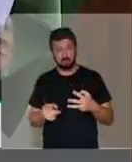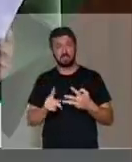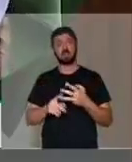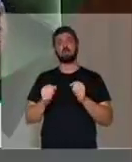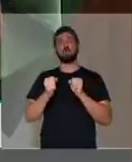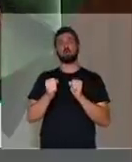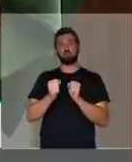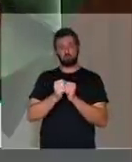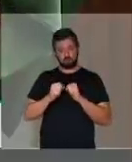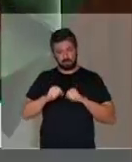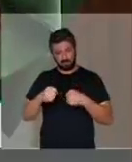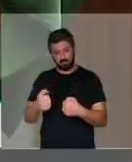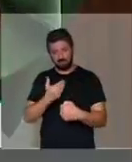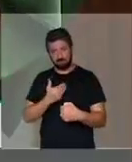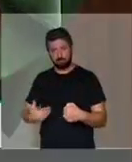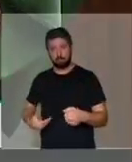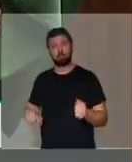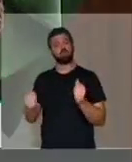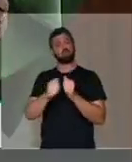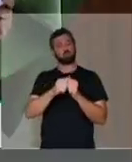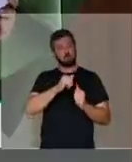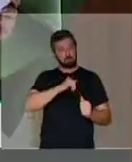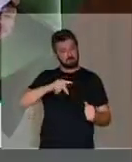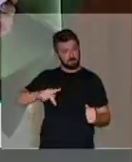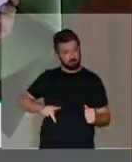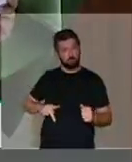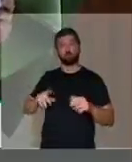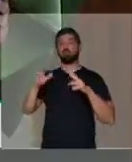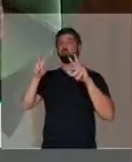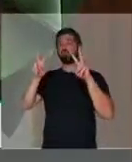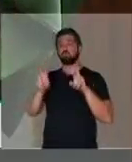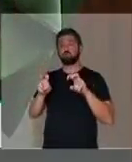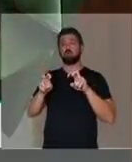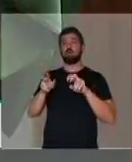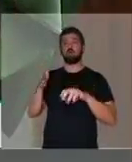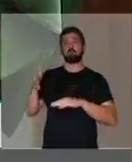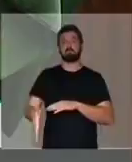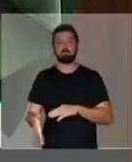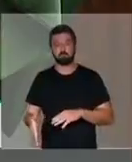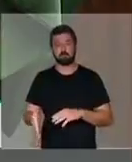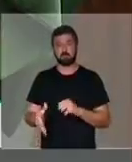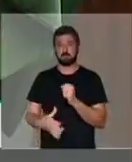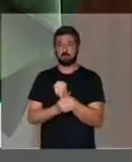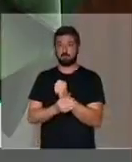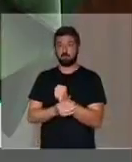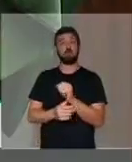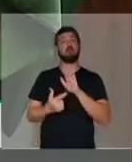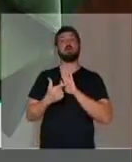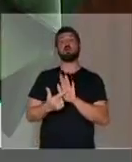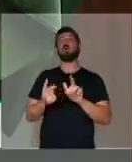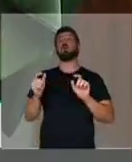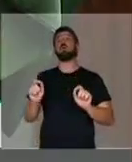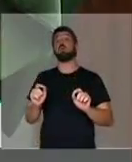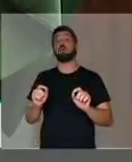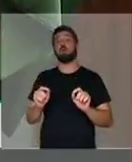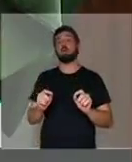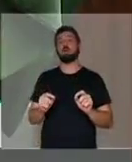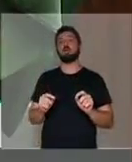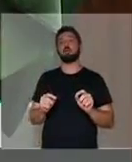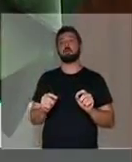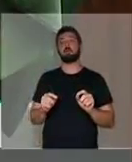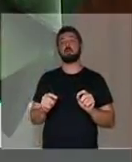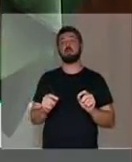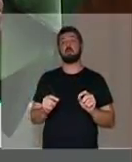Defensoria Pública, do Ministério Público, sobre a intervenção na área de segurança, deputado Gilberto, sinalizando a intenção de